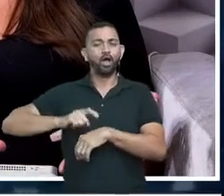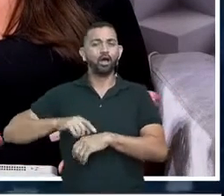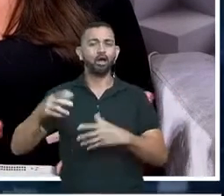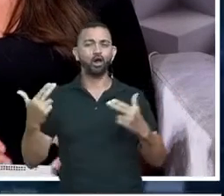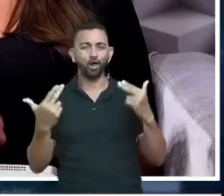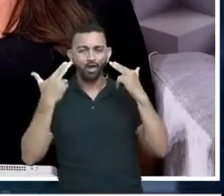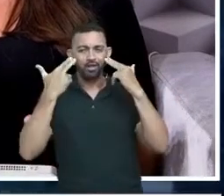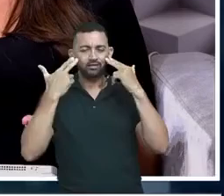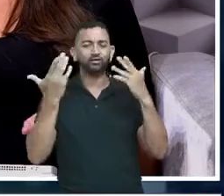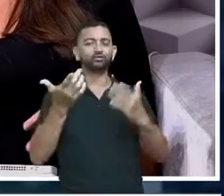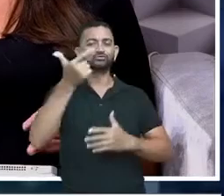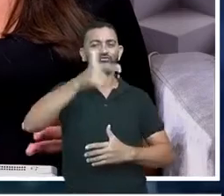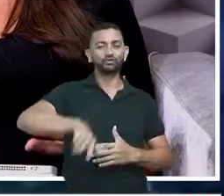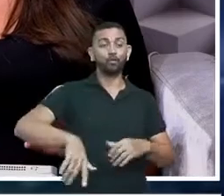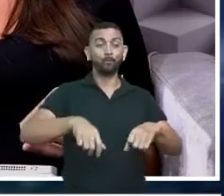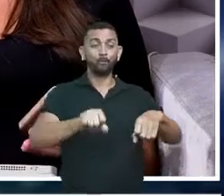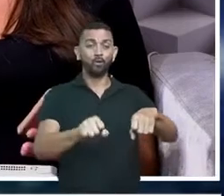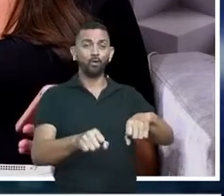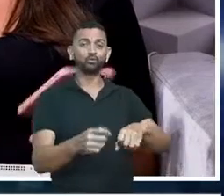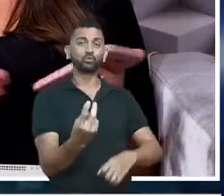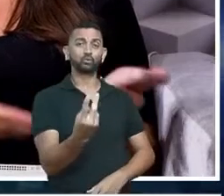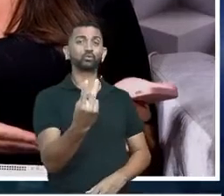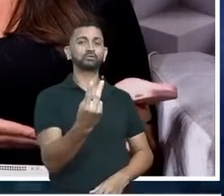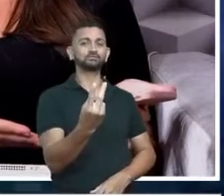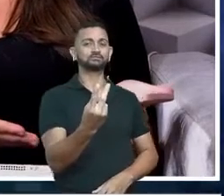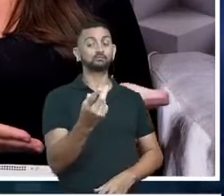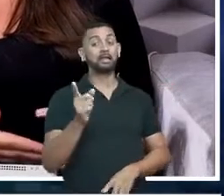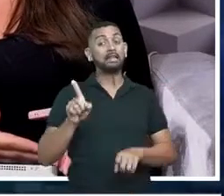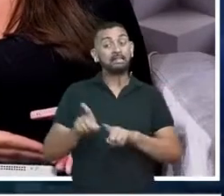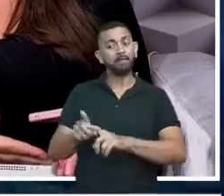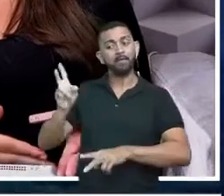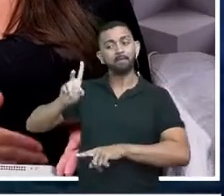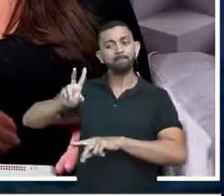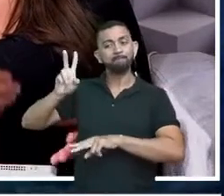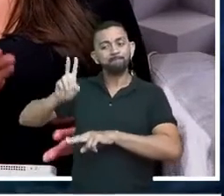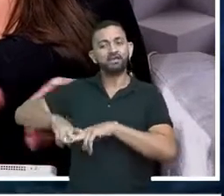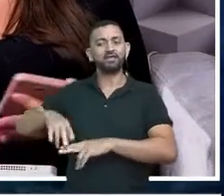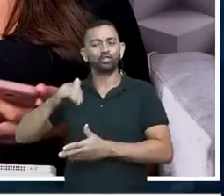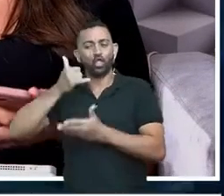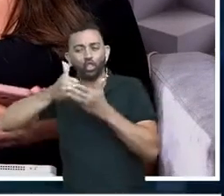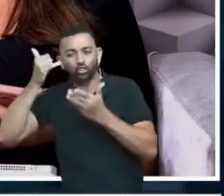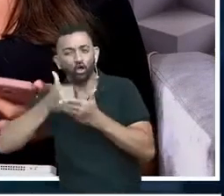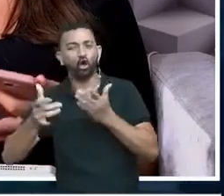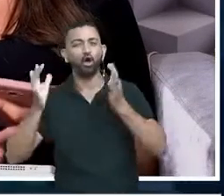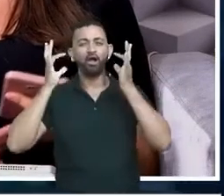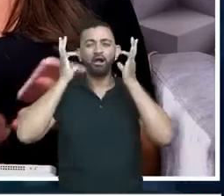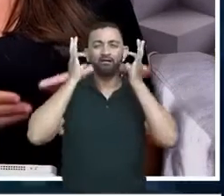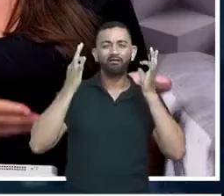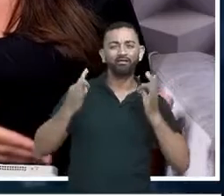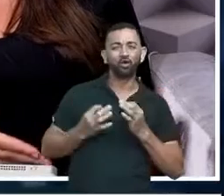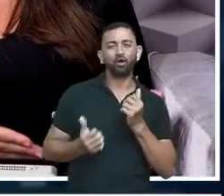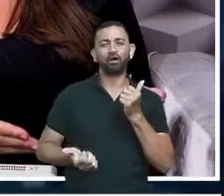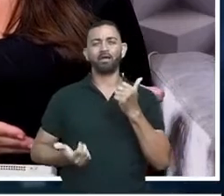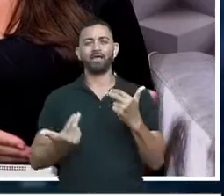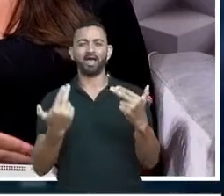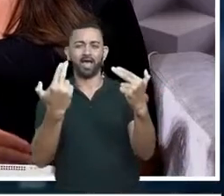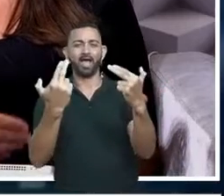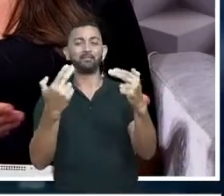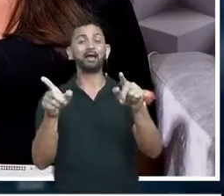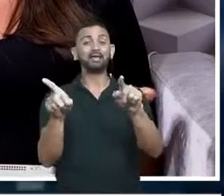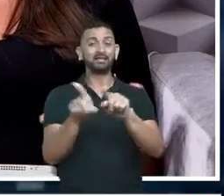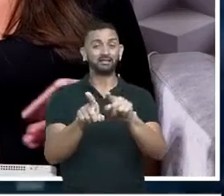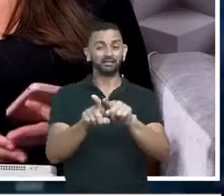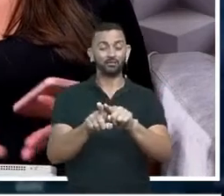foi utilizado no assalto e hoje Já conseguiram recuperar além as prisões e apreender as drogas né as